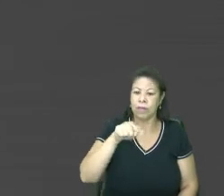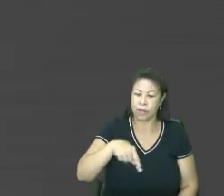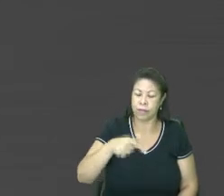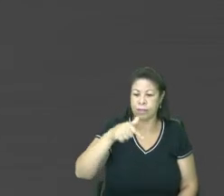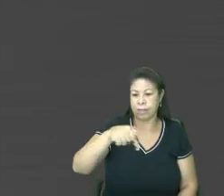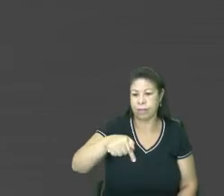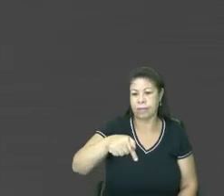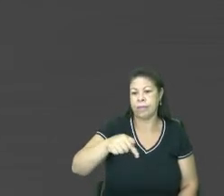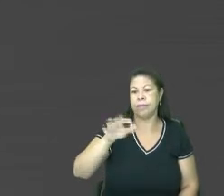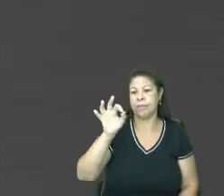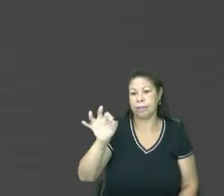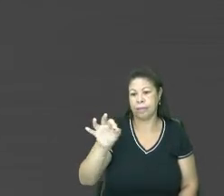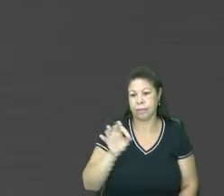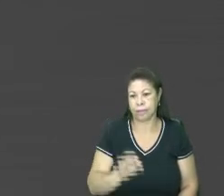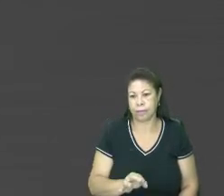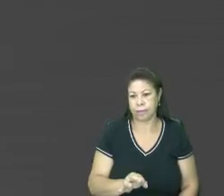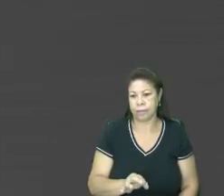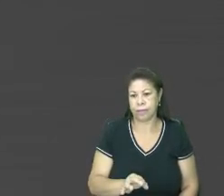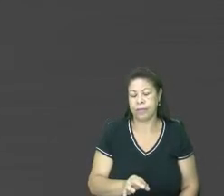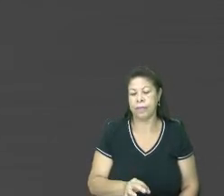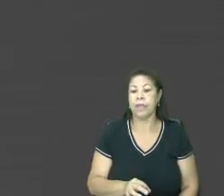25,70%, que significa R$